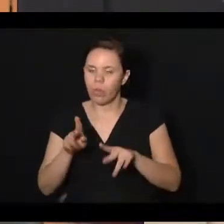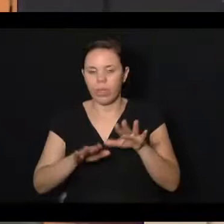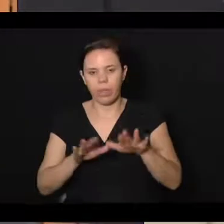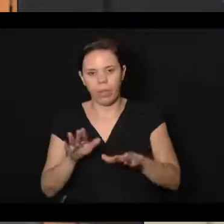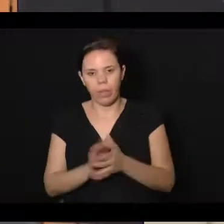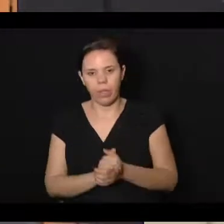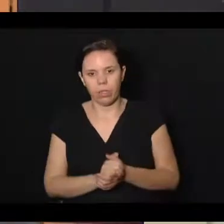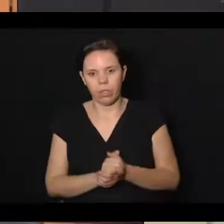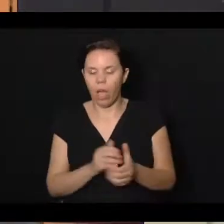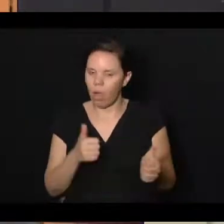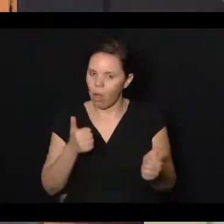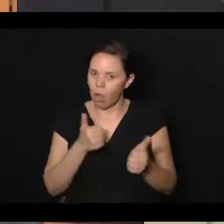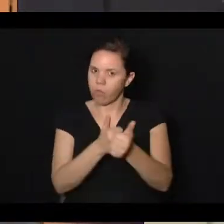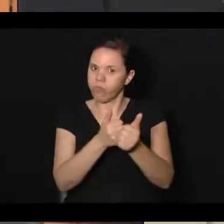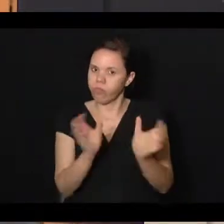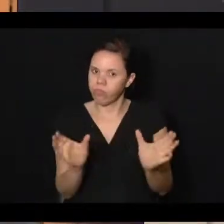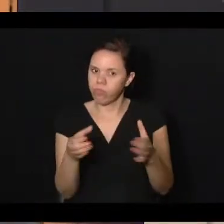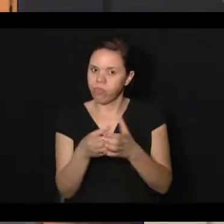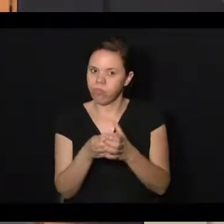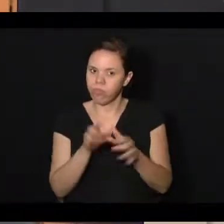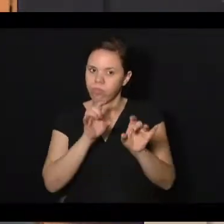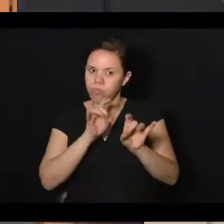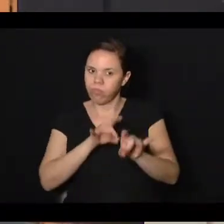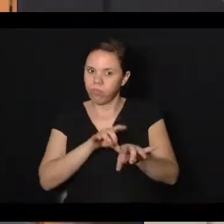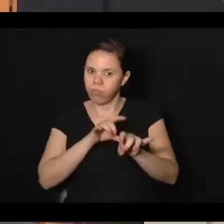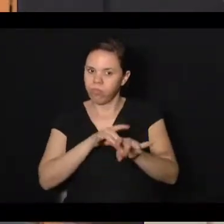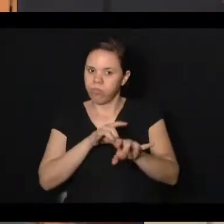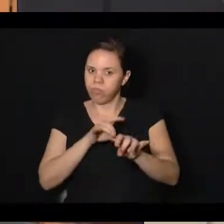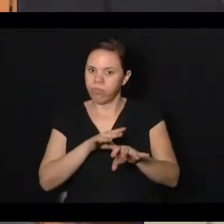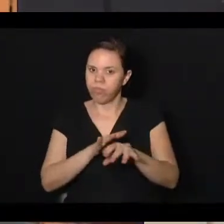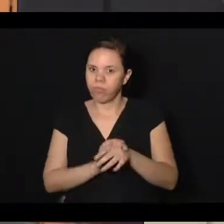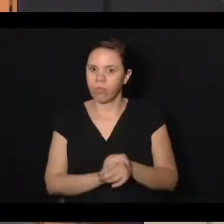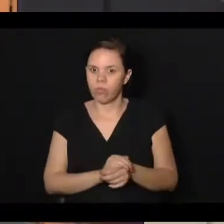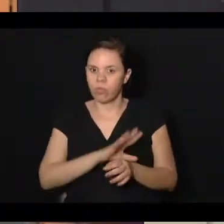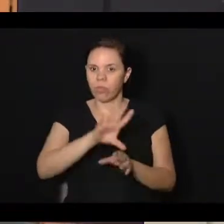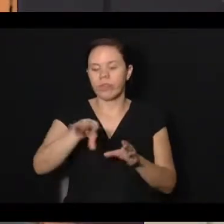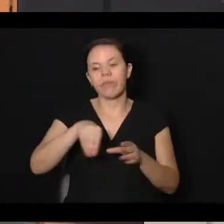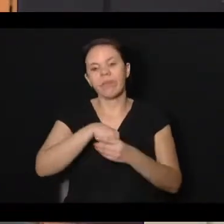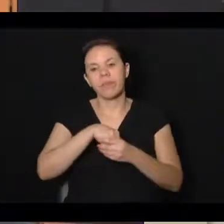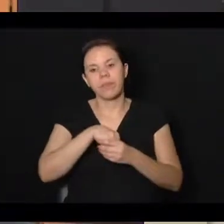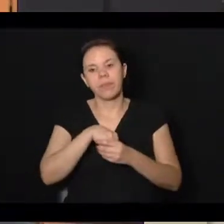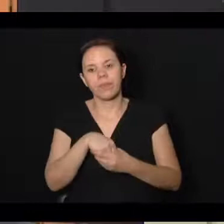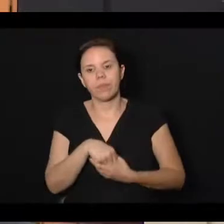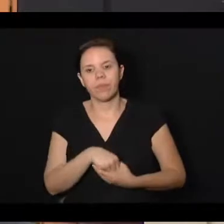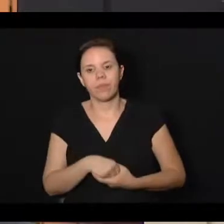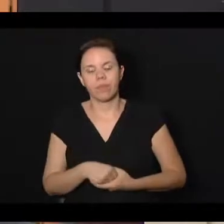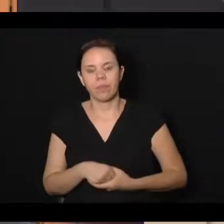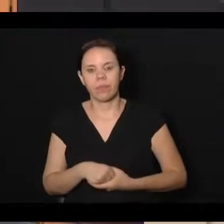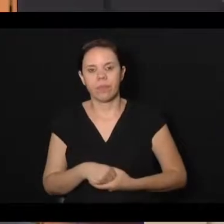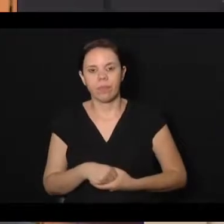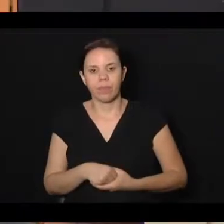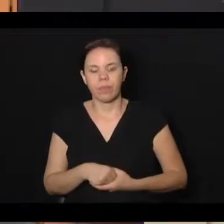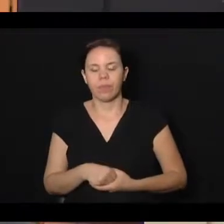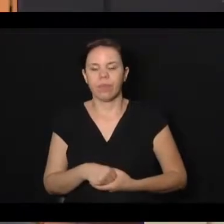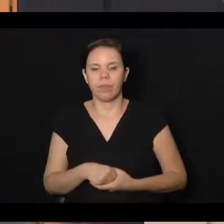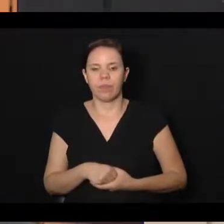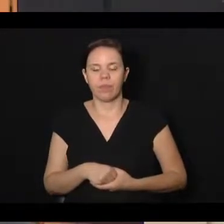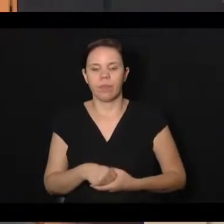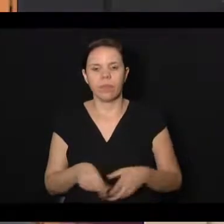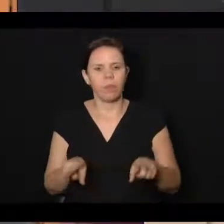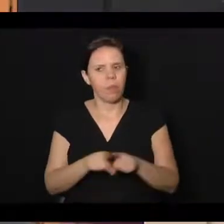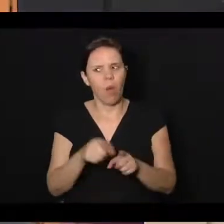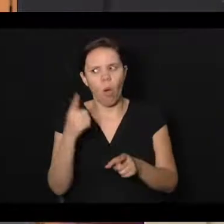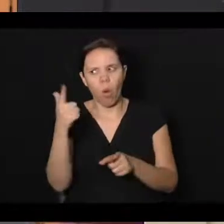feito um acompanhamento por essa equipe técnica e técnica reinserção também encaminhamos para outros